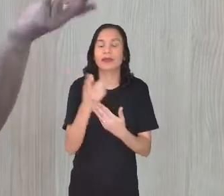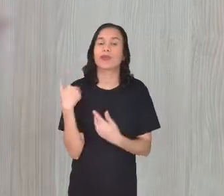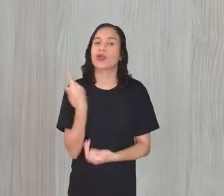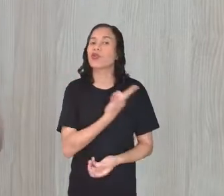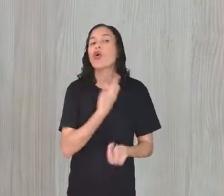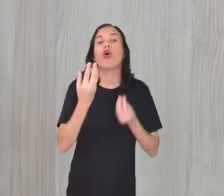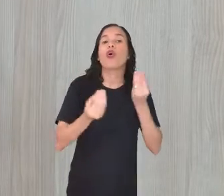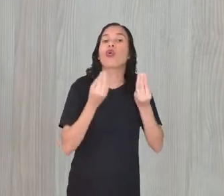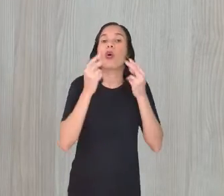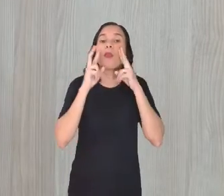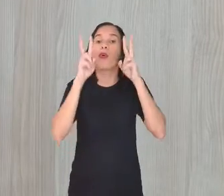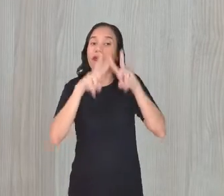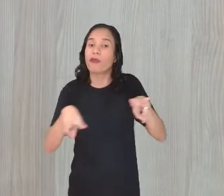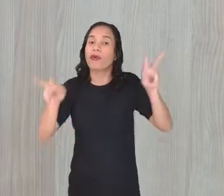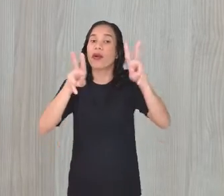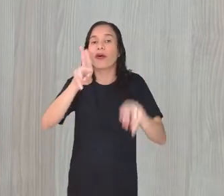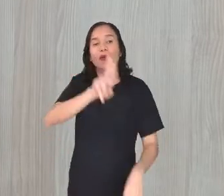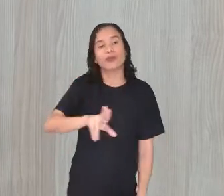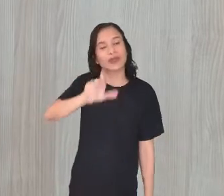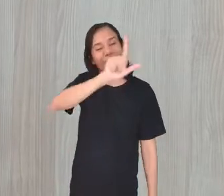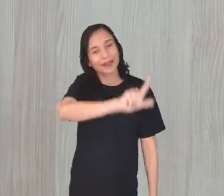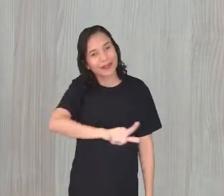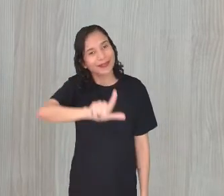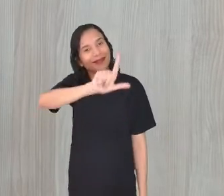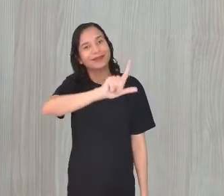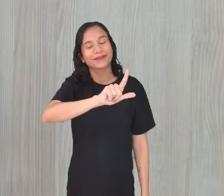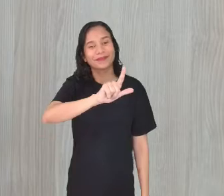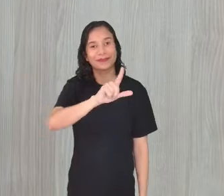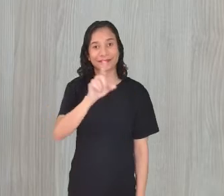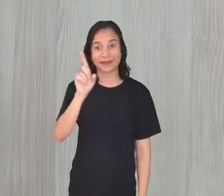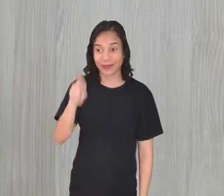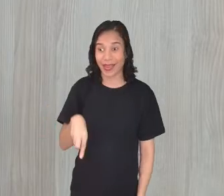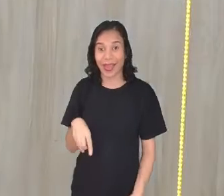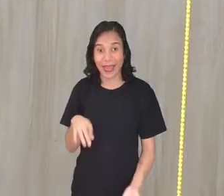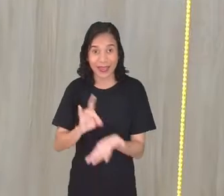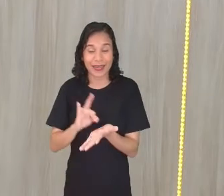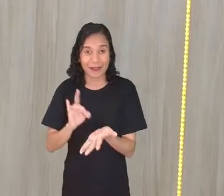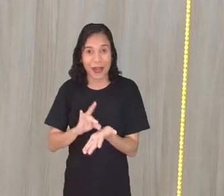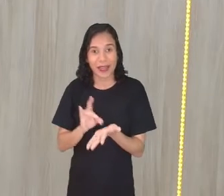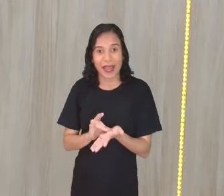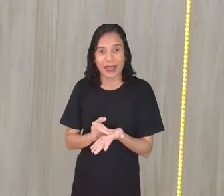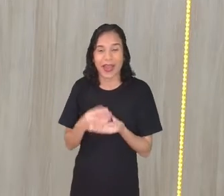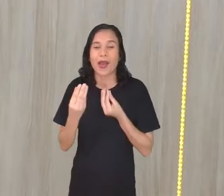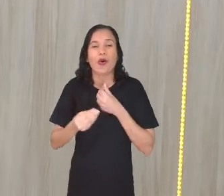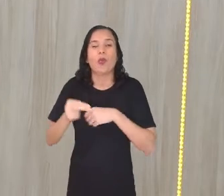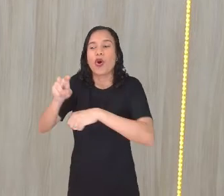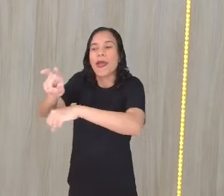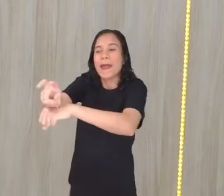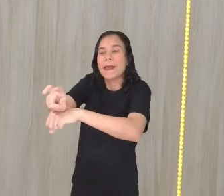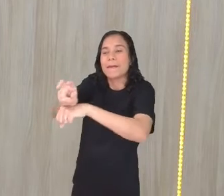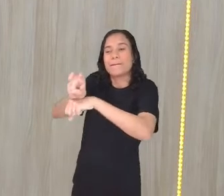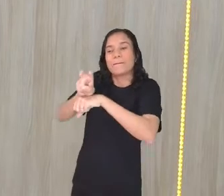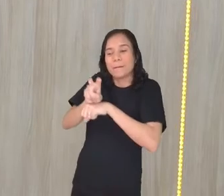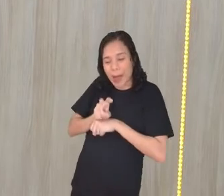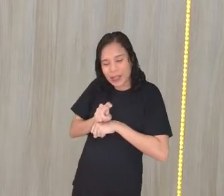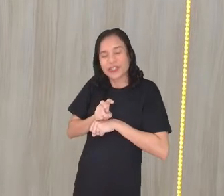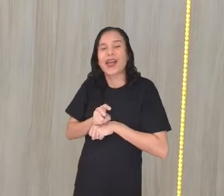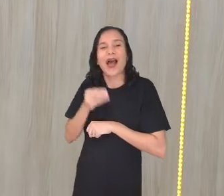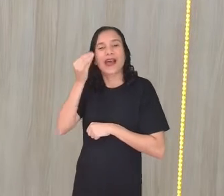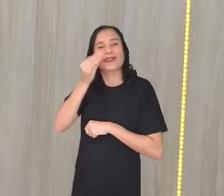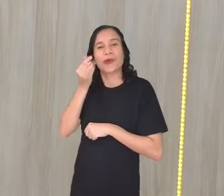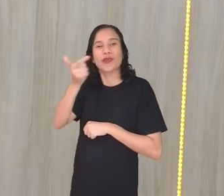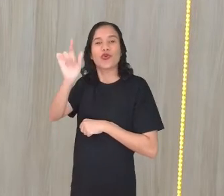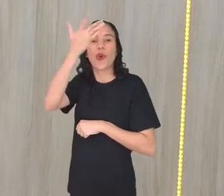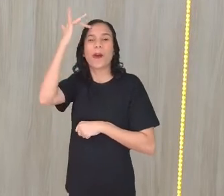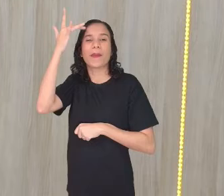como? Através da literatura. Isso, é literalmente emprestar a experiência alheia para si, né? Por meio